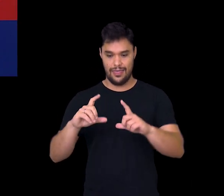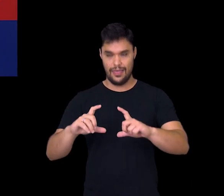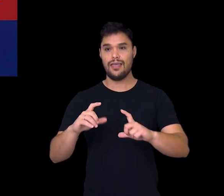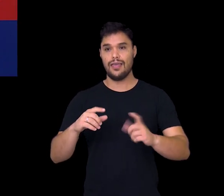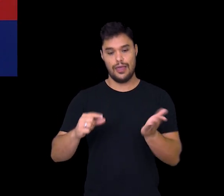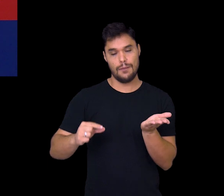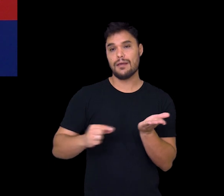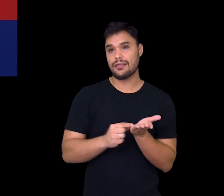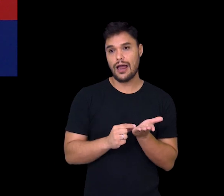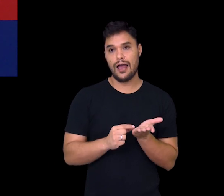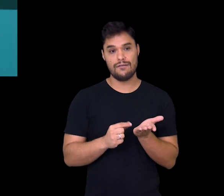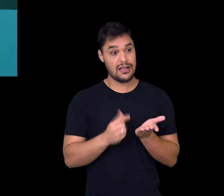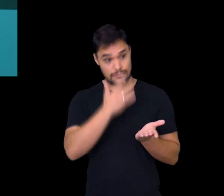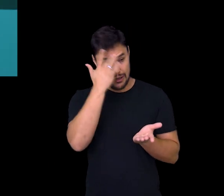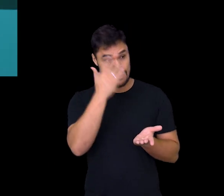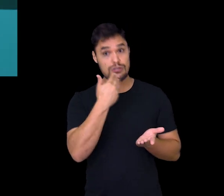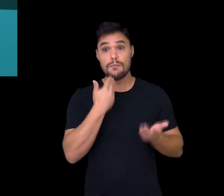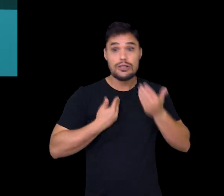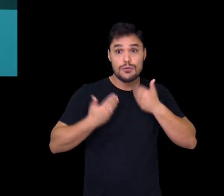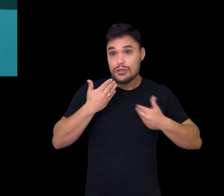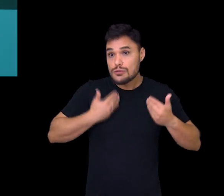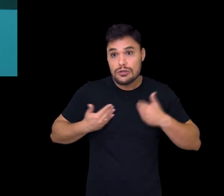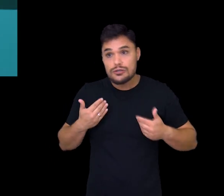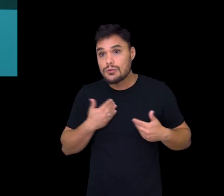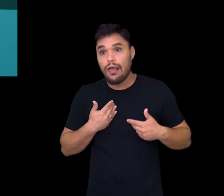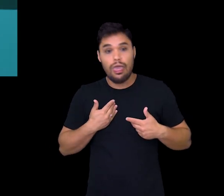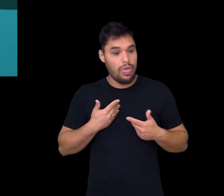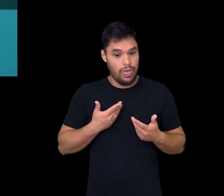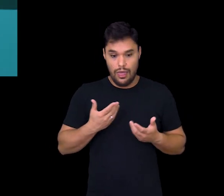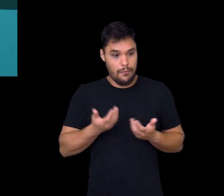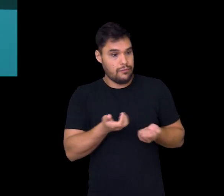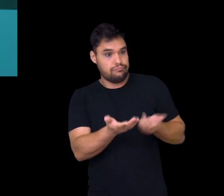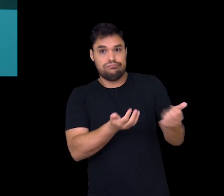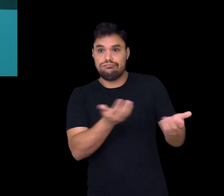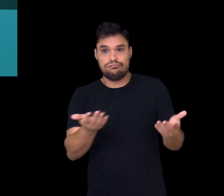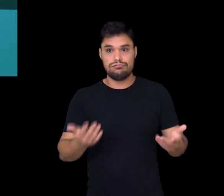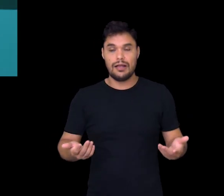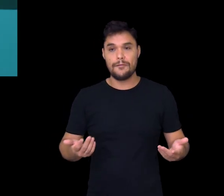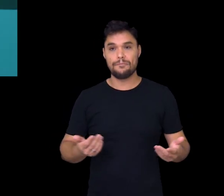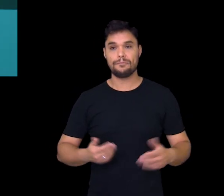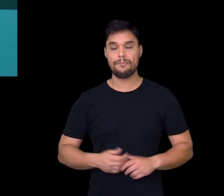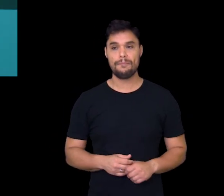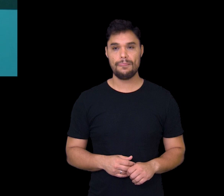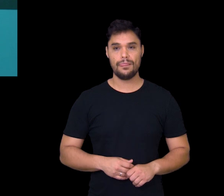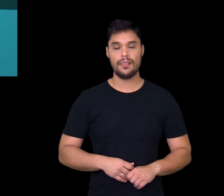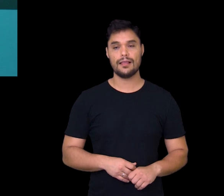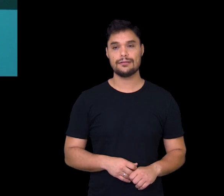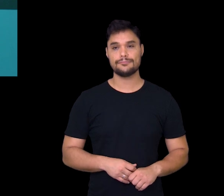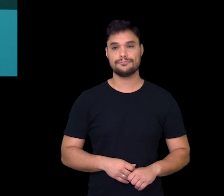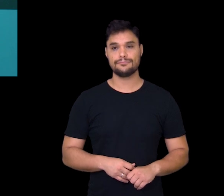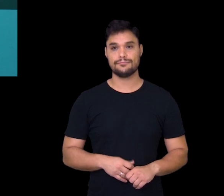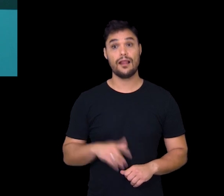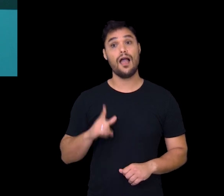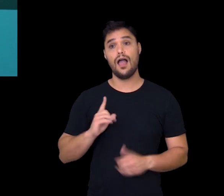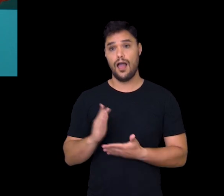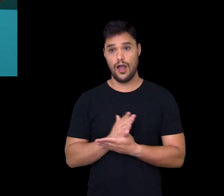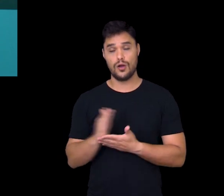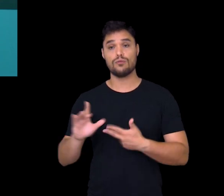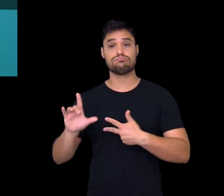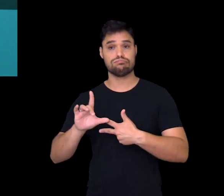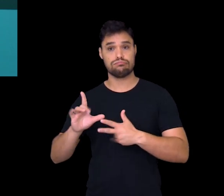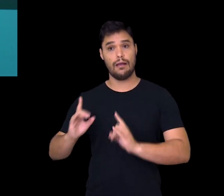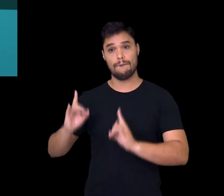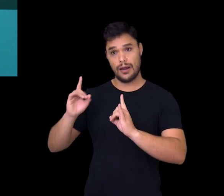quem quis, tinha mais de 40, não sobrou, as pessoas não deixavam sair. Então, inclusive, parlamentos como o parlamento inglês, etc.,